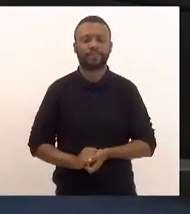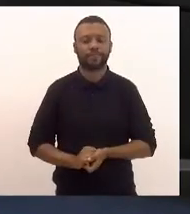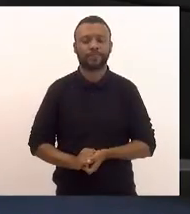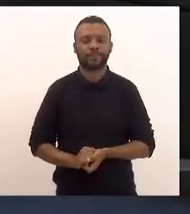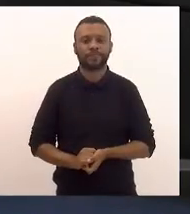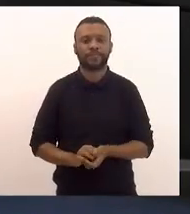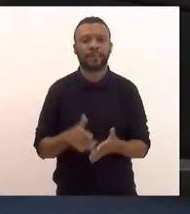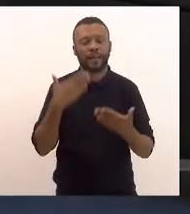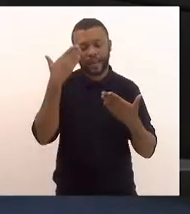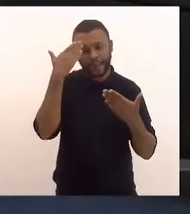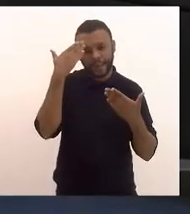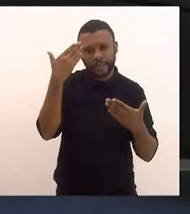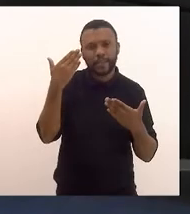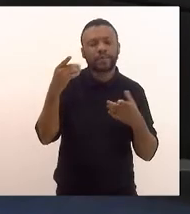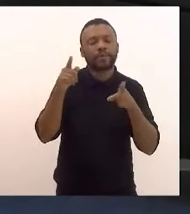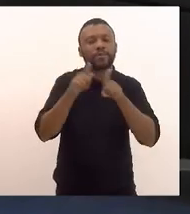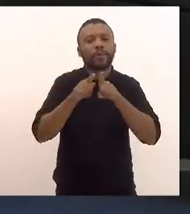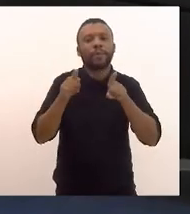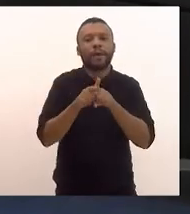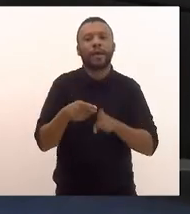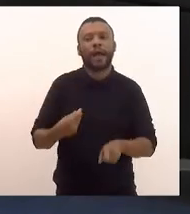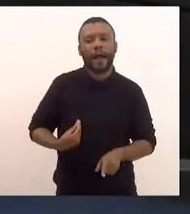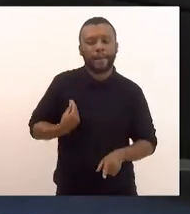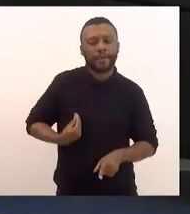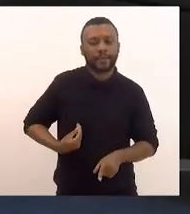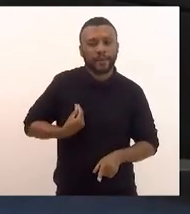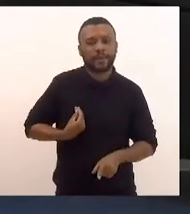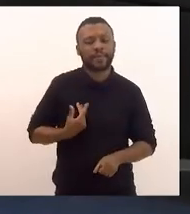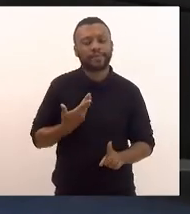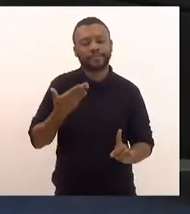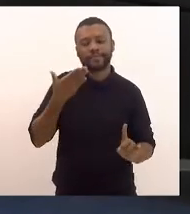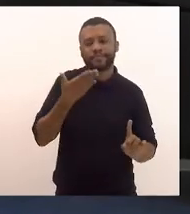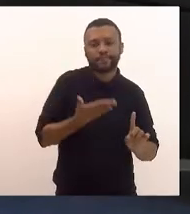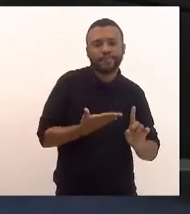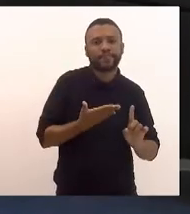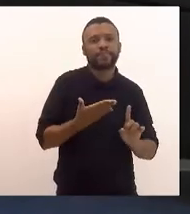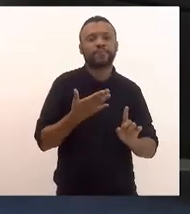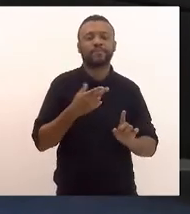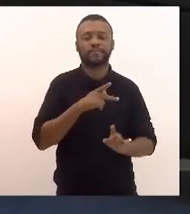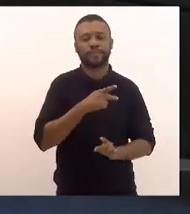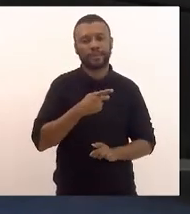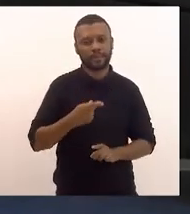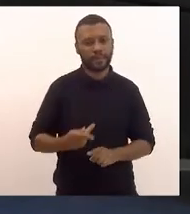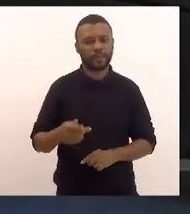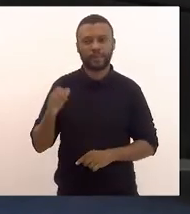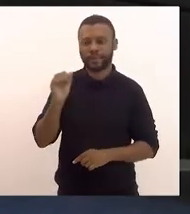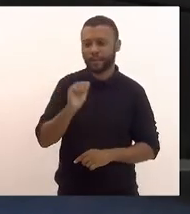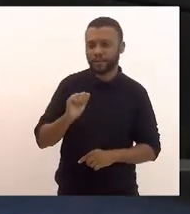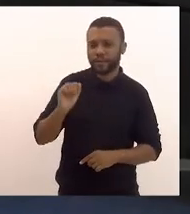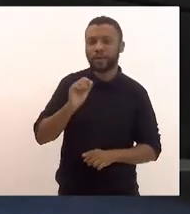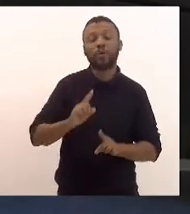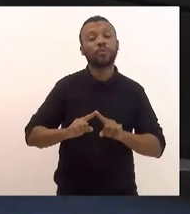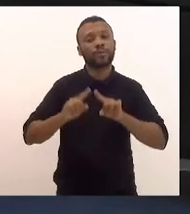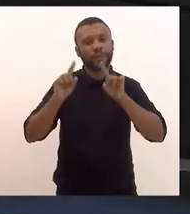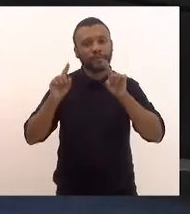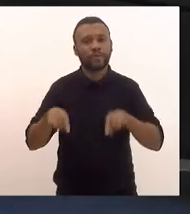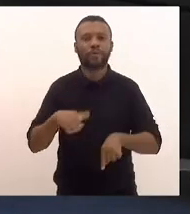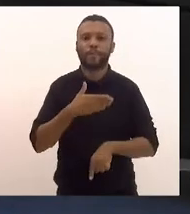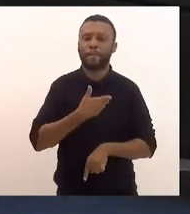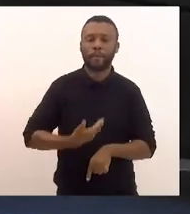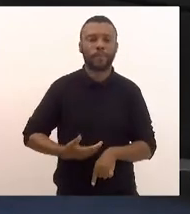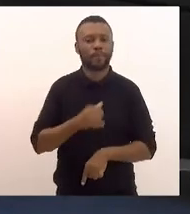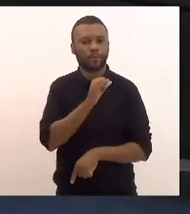Agradeço também a presença do Excelentíssimo Senhor Presidente da Associação dos Servidores Públicos